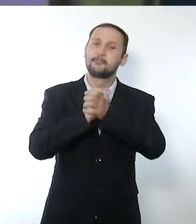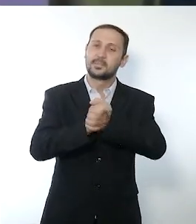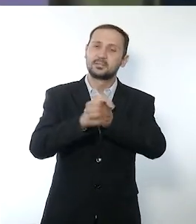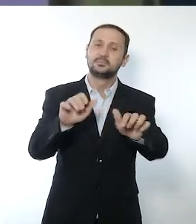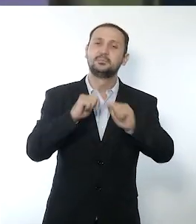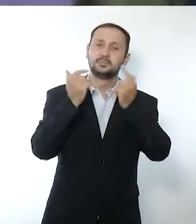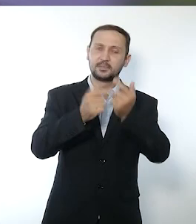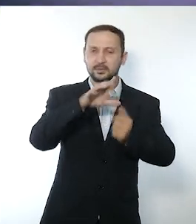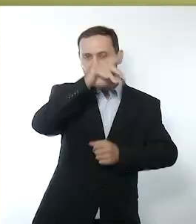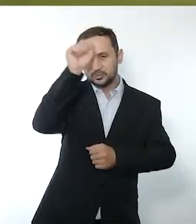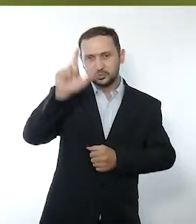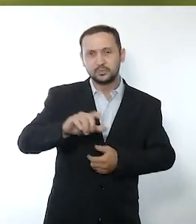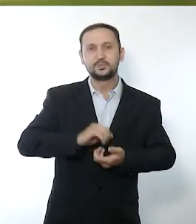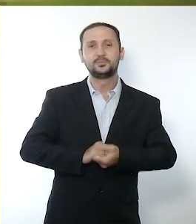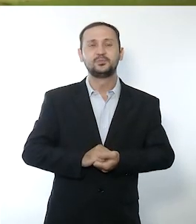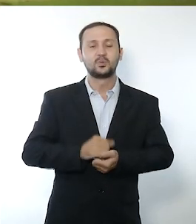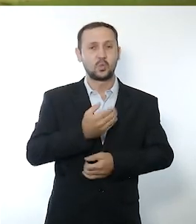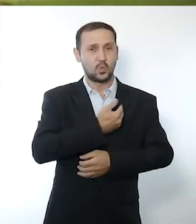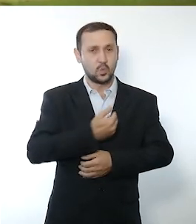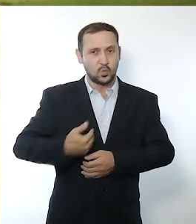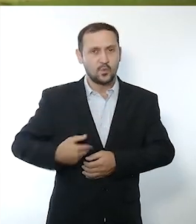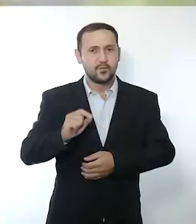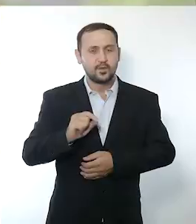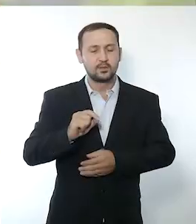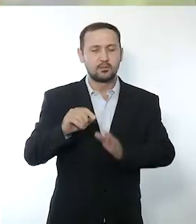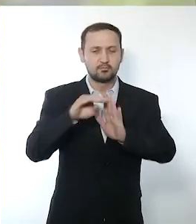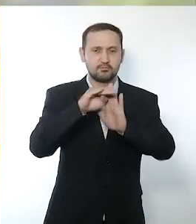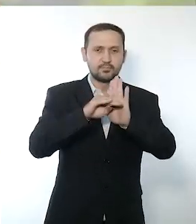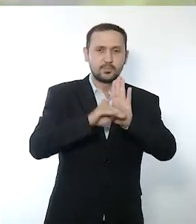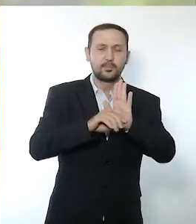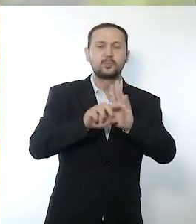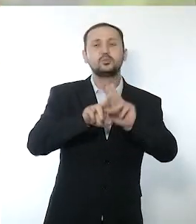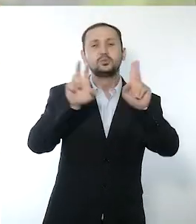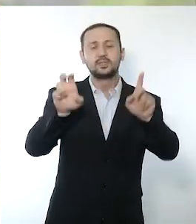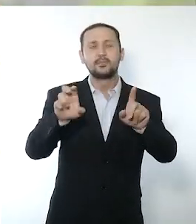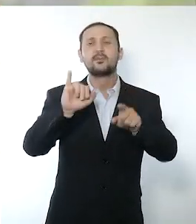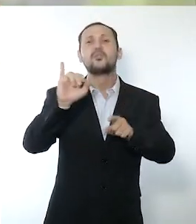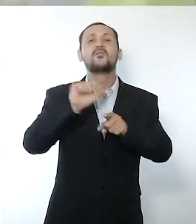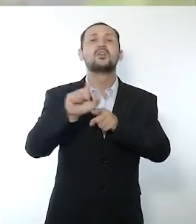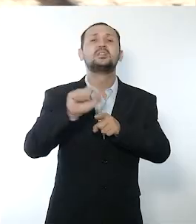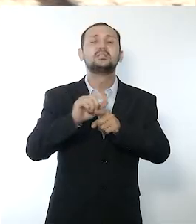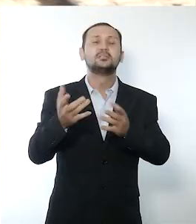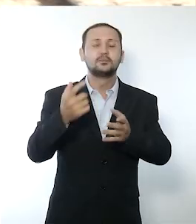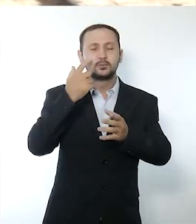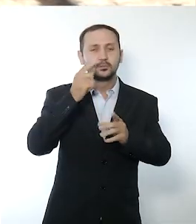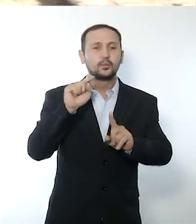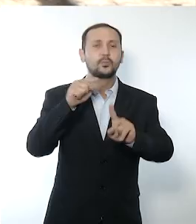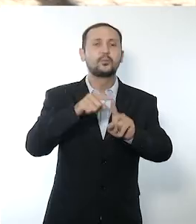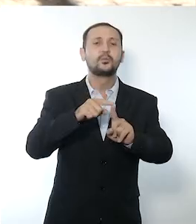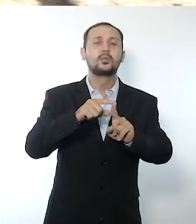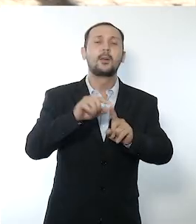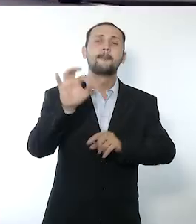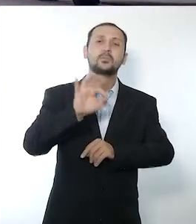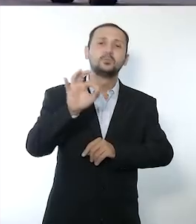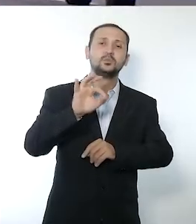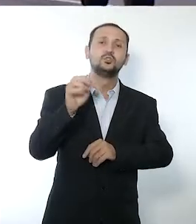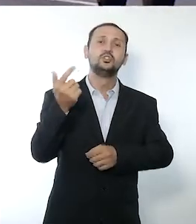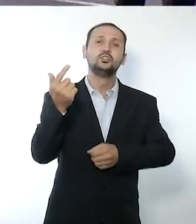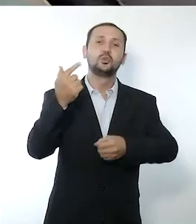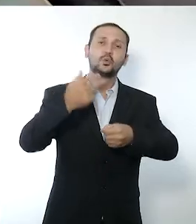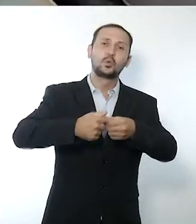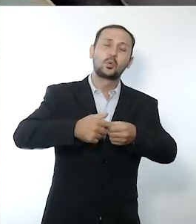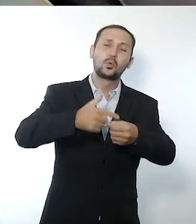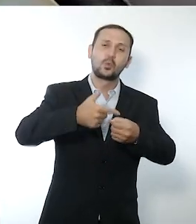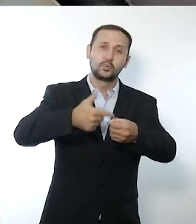Assembleia Legislativa do Mato Grosso do Sul. O governo entrega pacote de projetos na área fiscal. As mudanças atingem a alíquota de impostos em